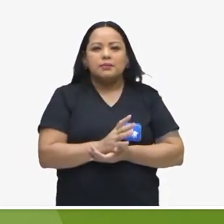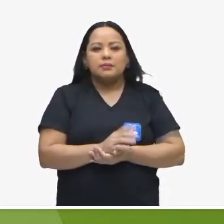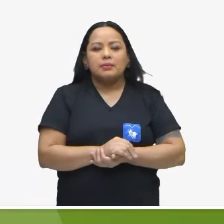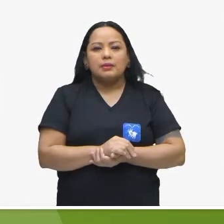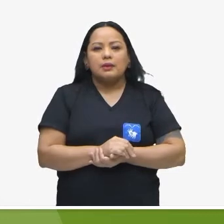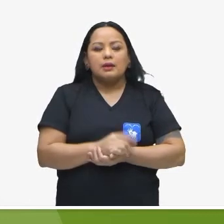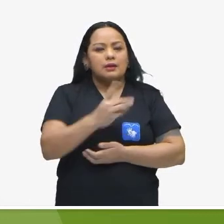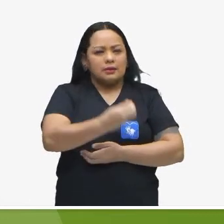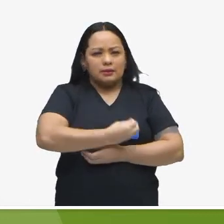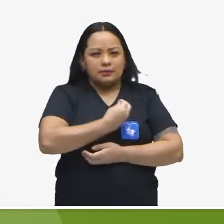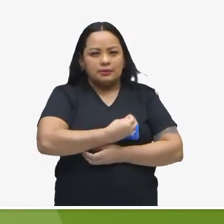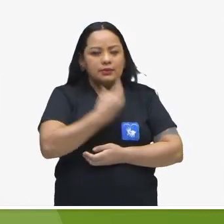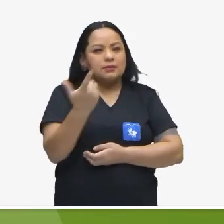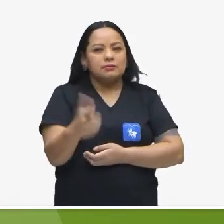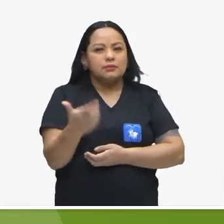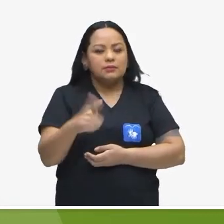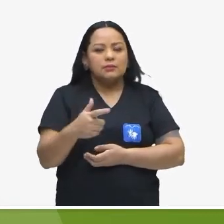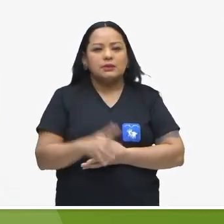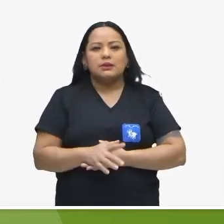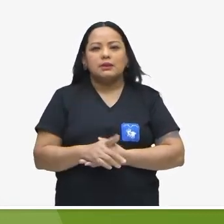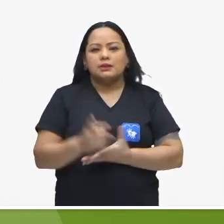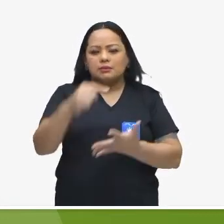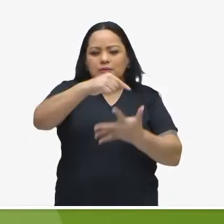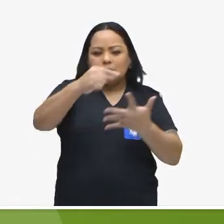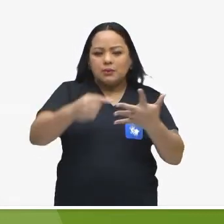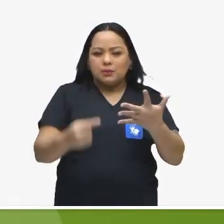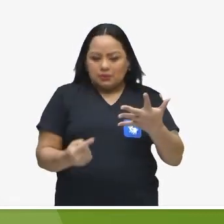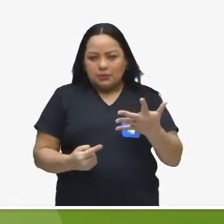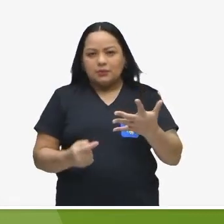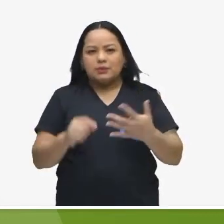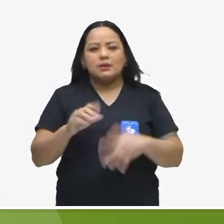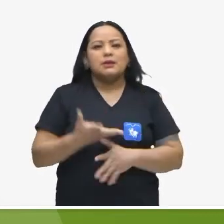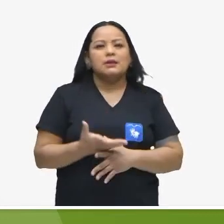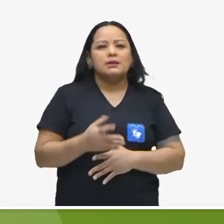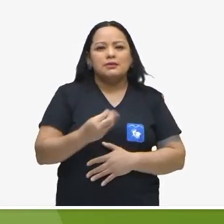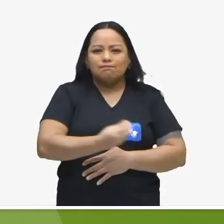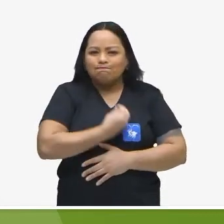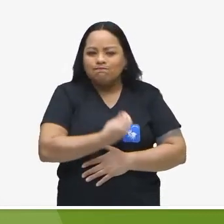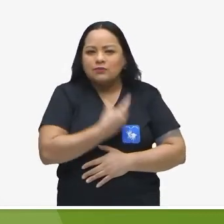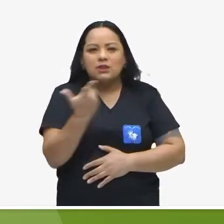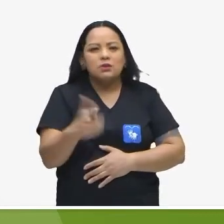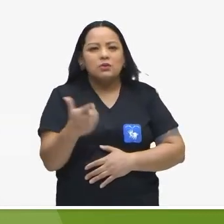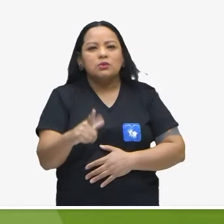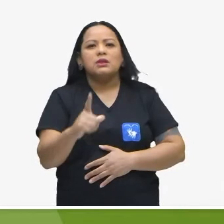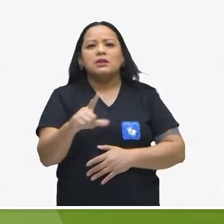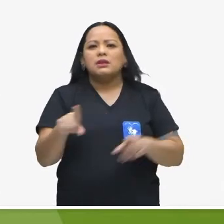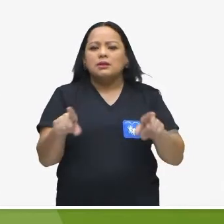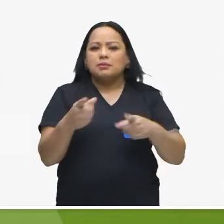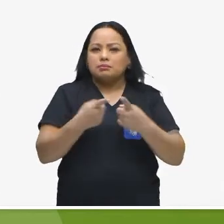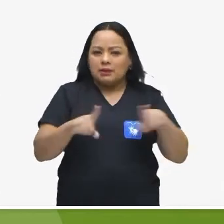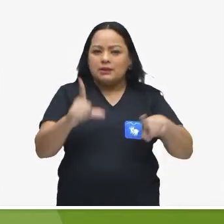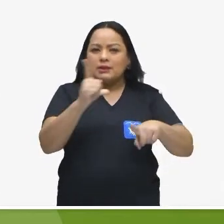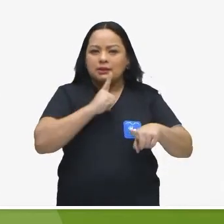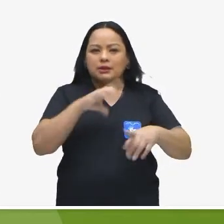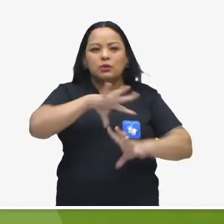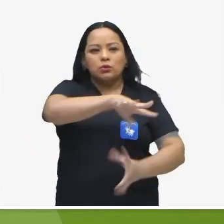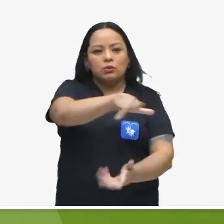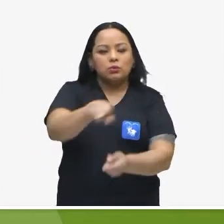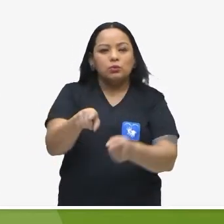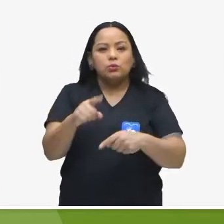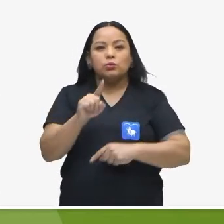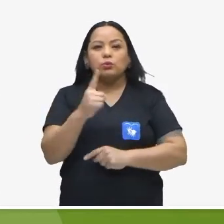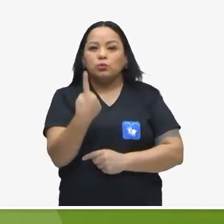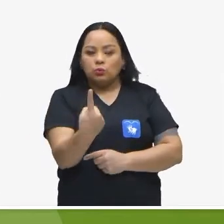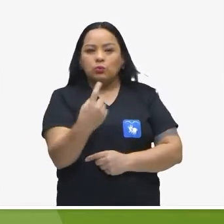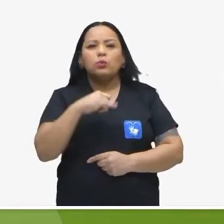não têm vida. E dentre tantos fatores abióticos que existem, temos aí um que é muito importante,